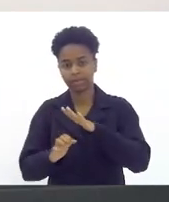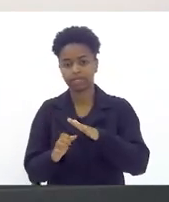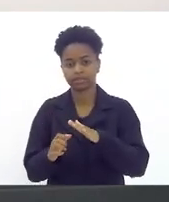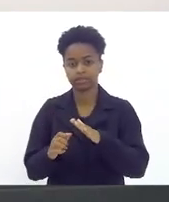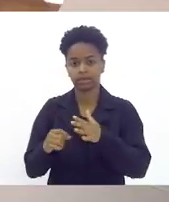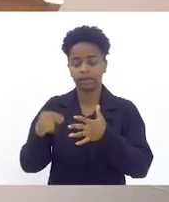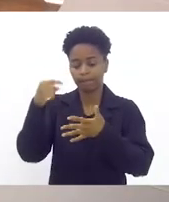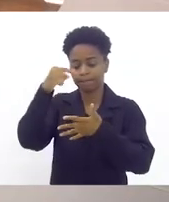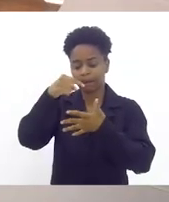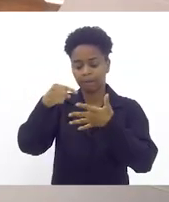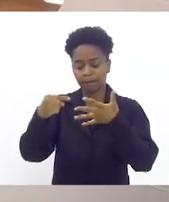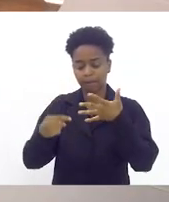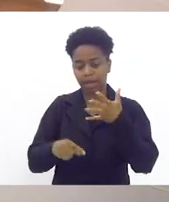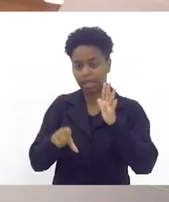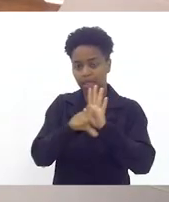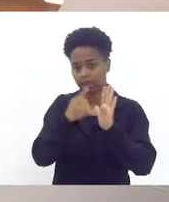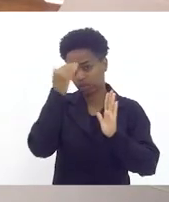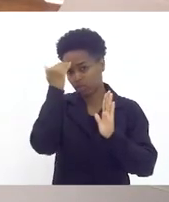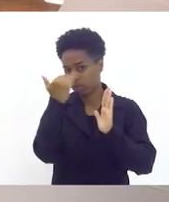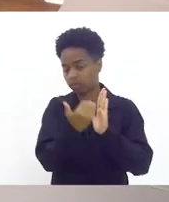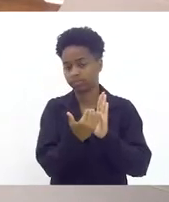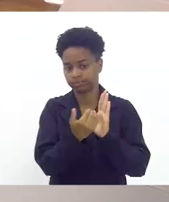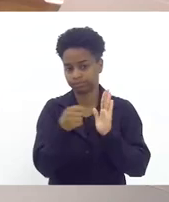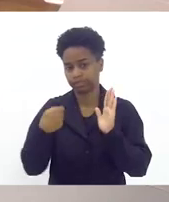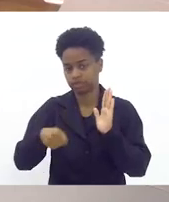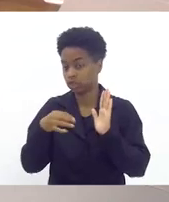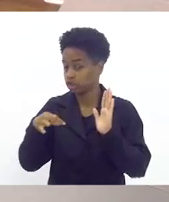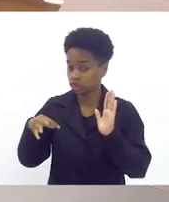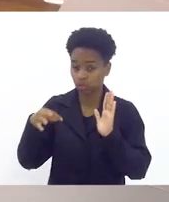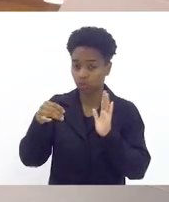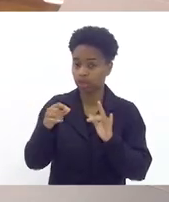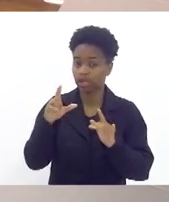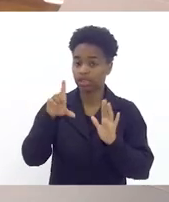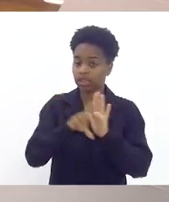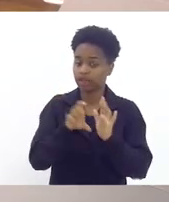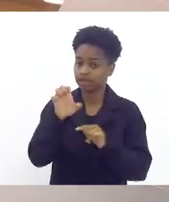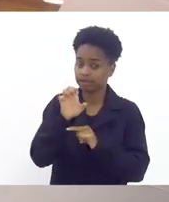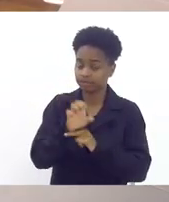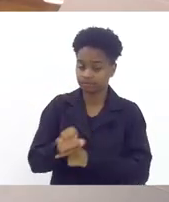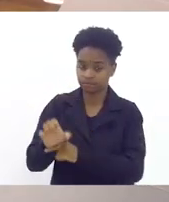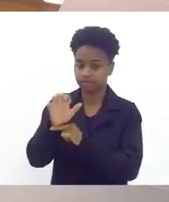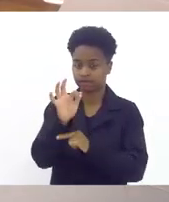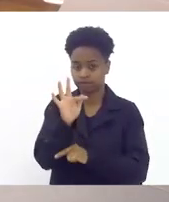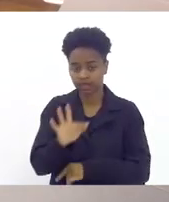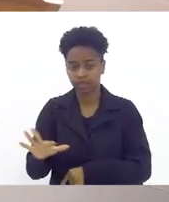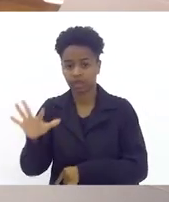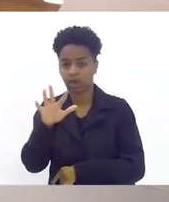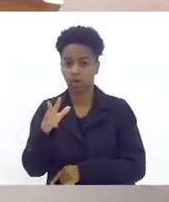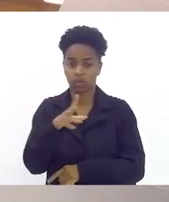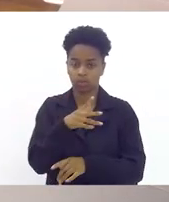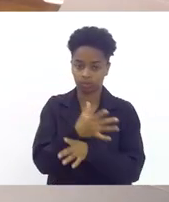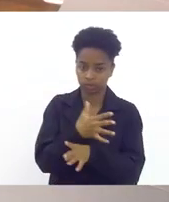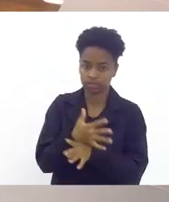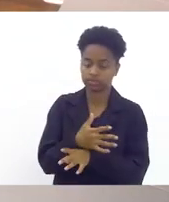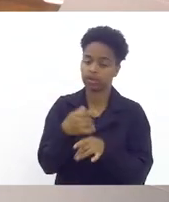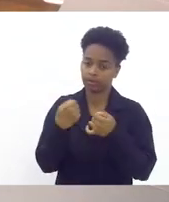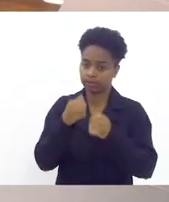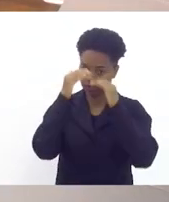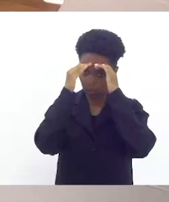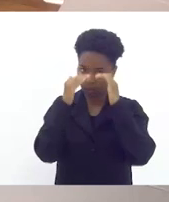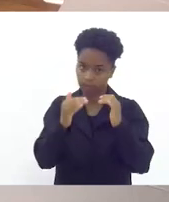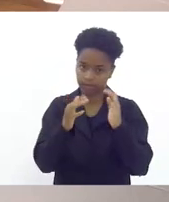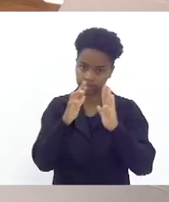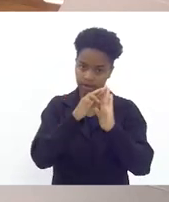cumprir todas as leis federais estaduais municipais de Onde está no caso da silvicultura ou